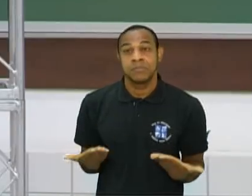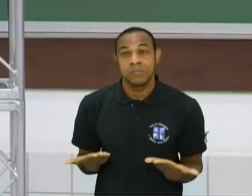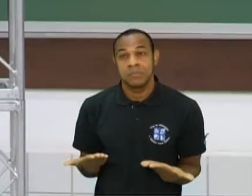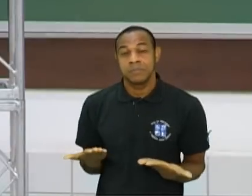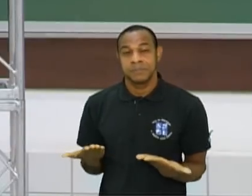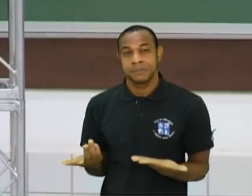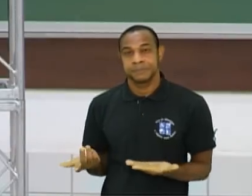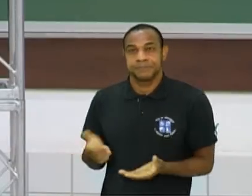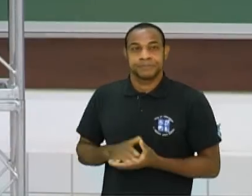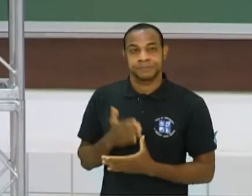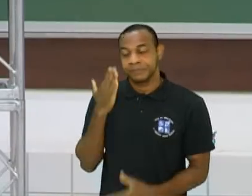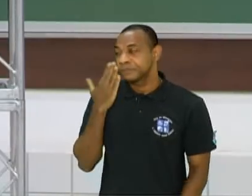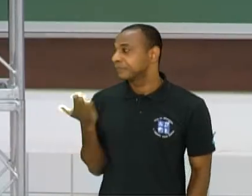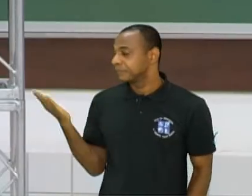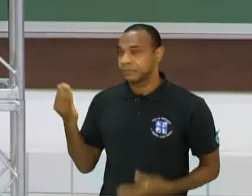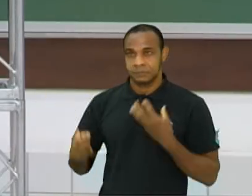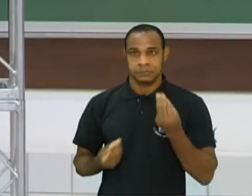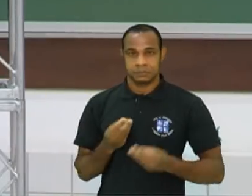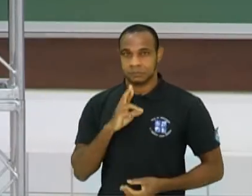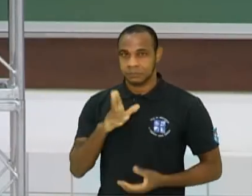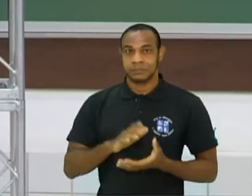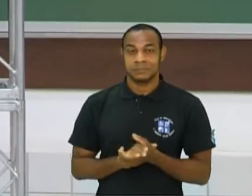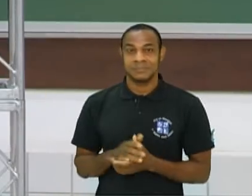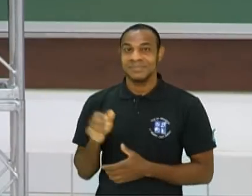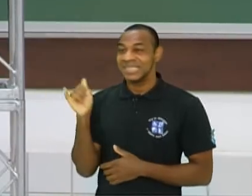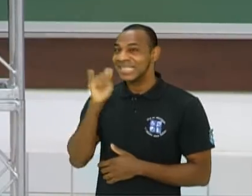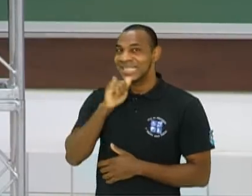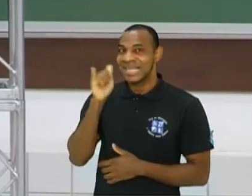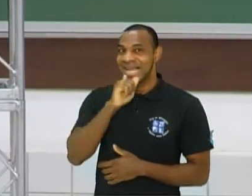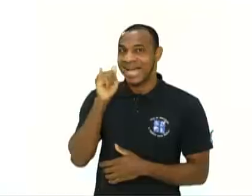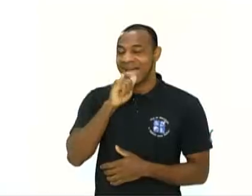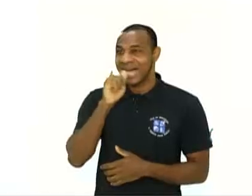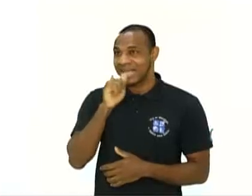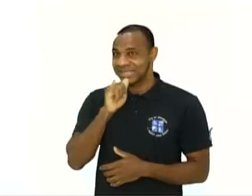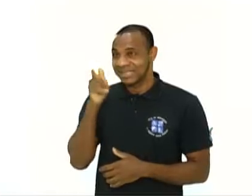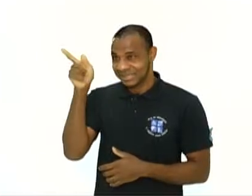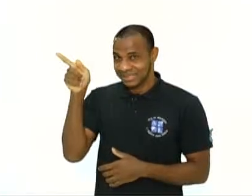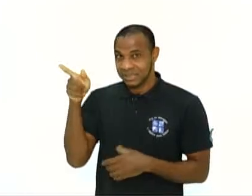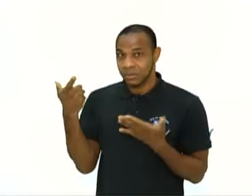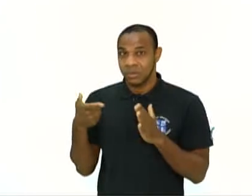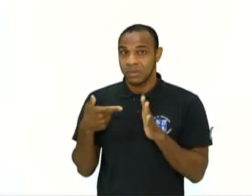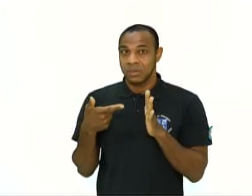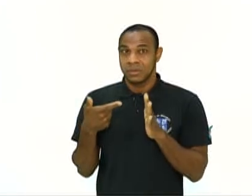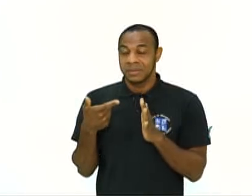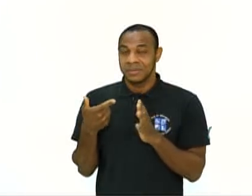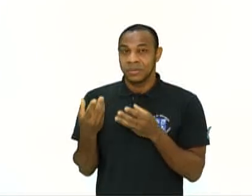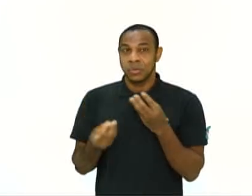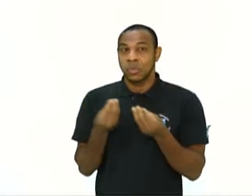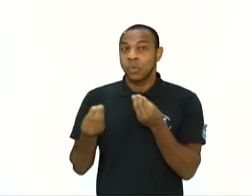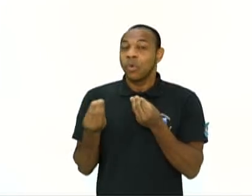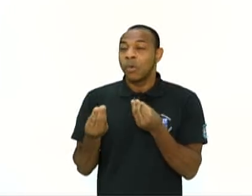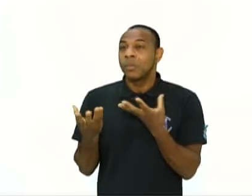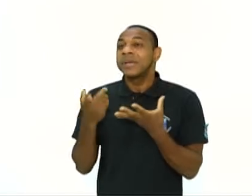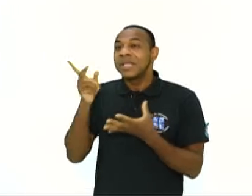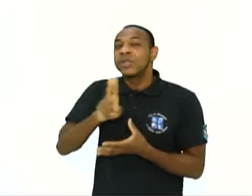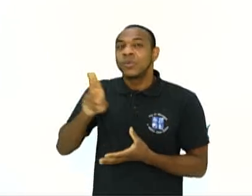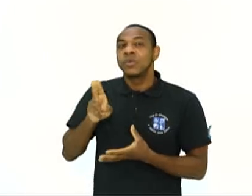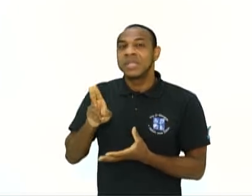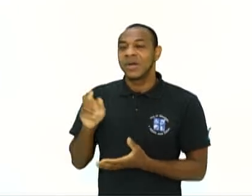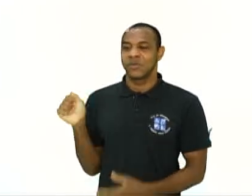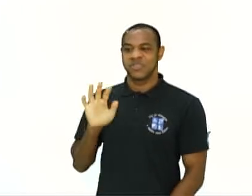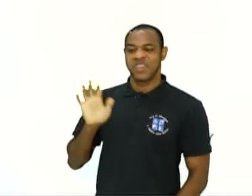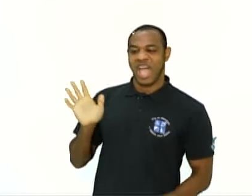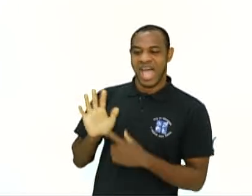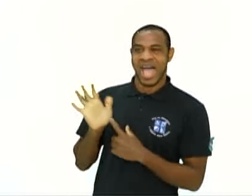Let's go, let's check. Vamos lá então. Na Itália, qual é o sinal que representa o goodbye, né? No caso,